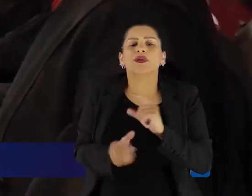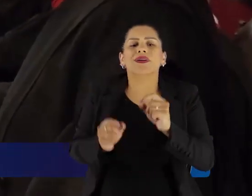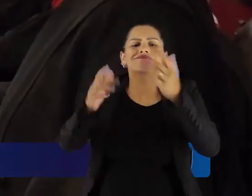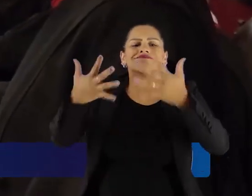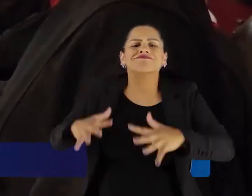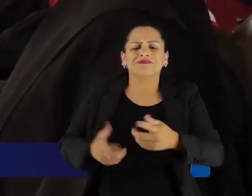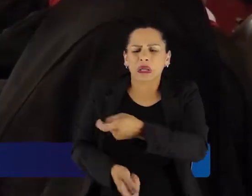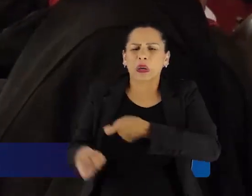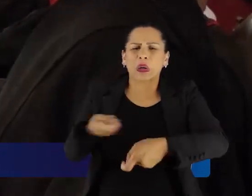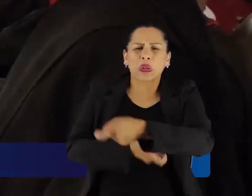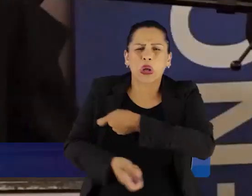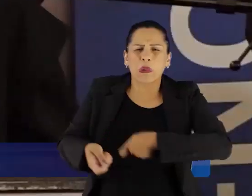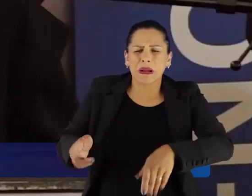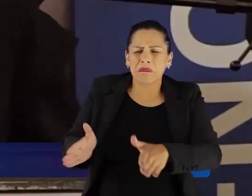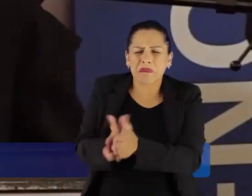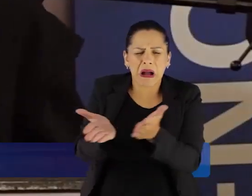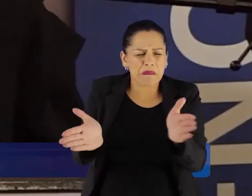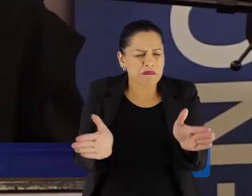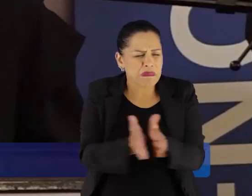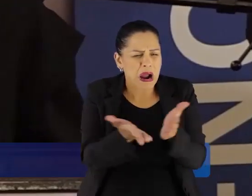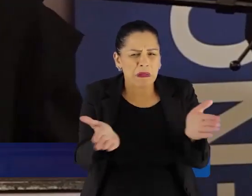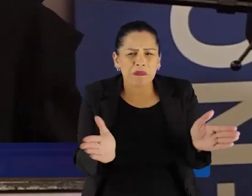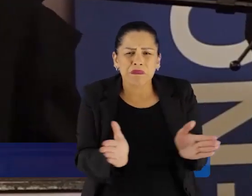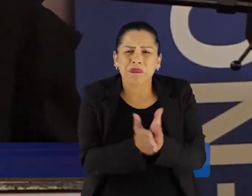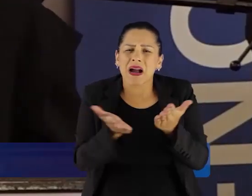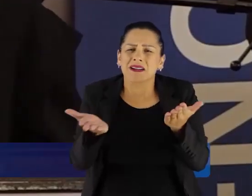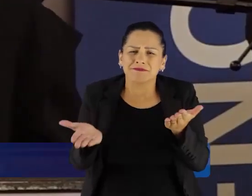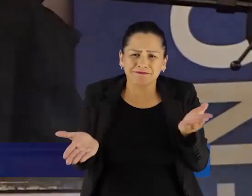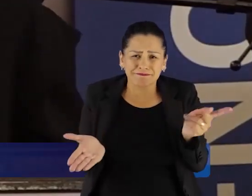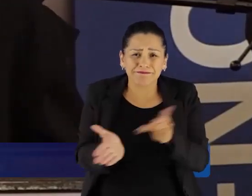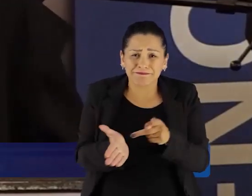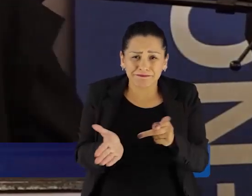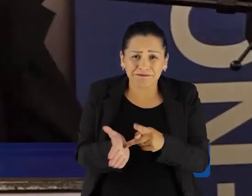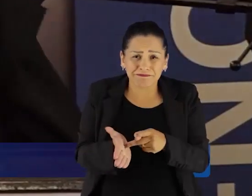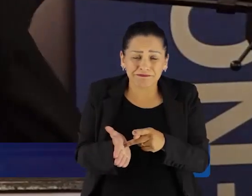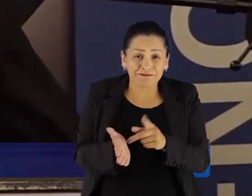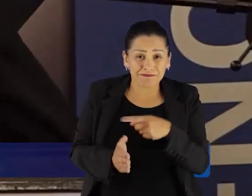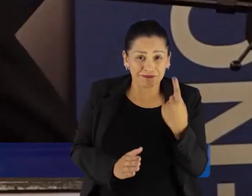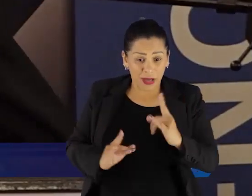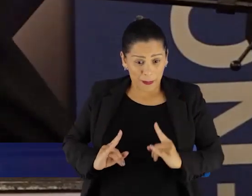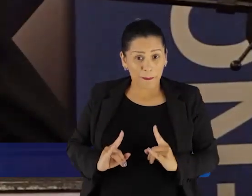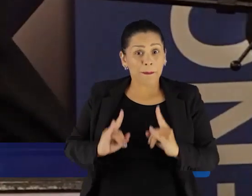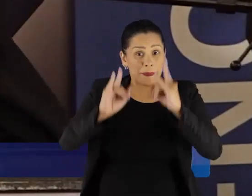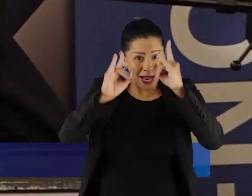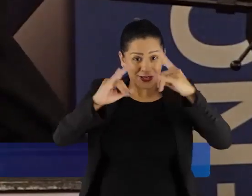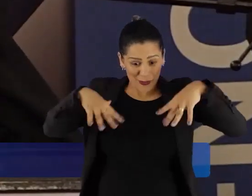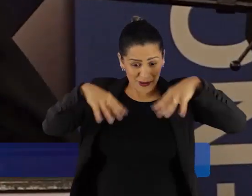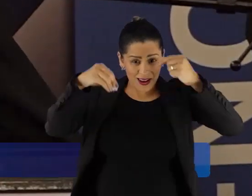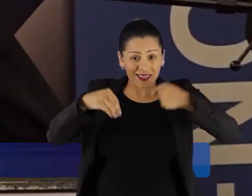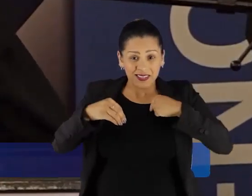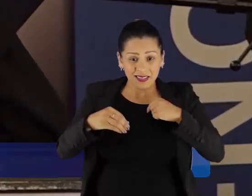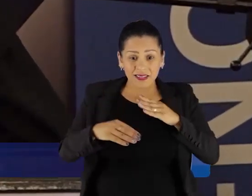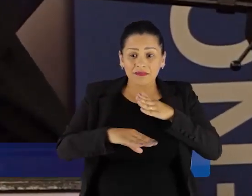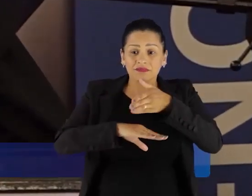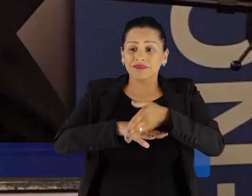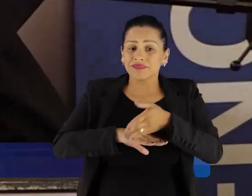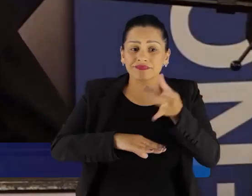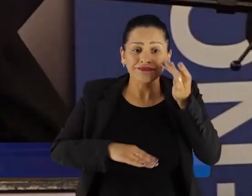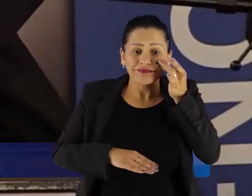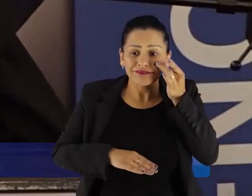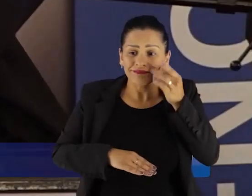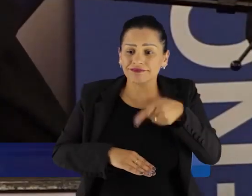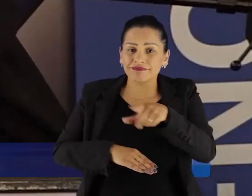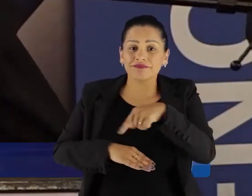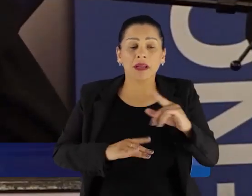miséria bate à nossa porta literalmente basta sair do prédio do Tribunal Justiça ou da OAB